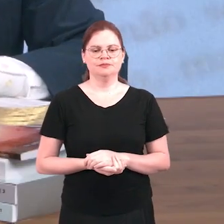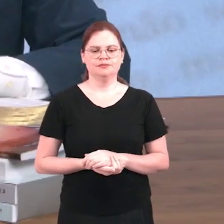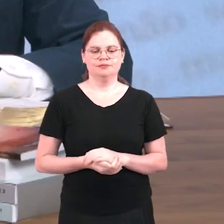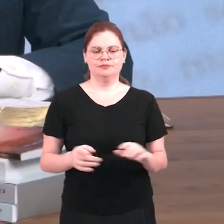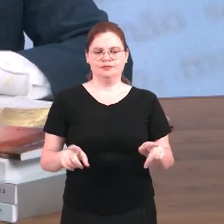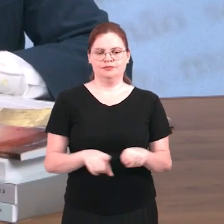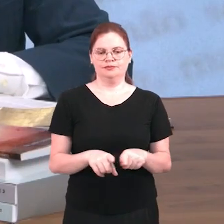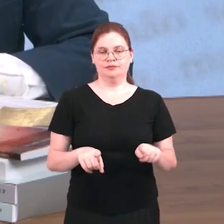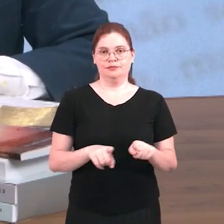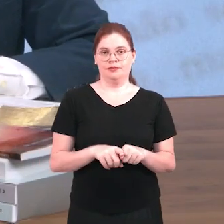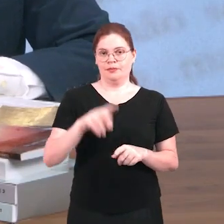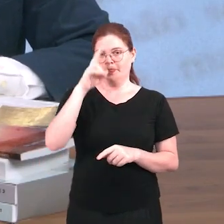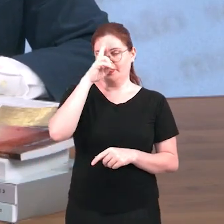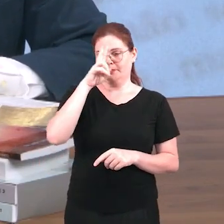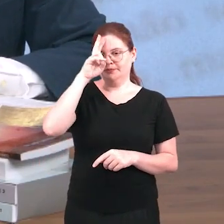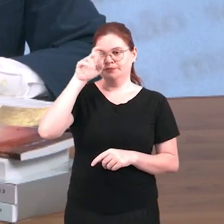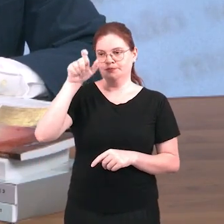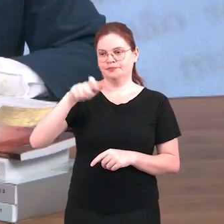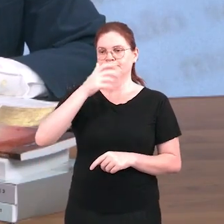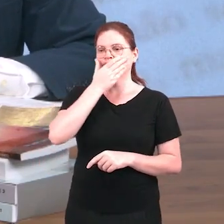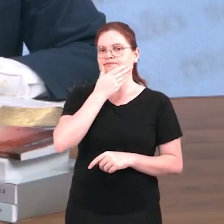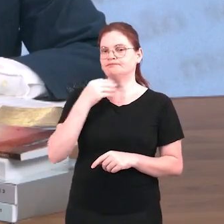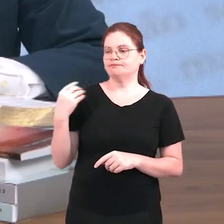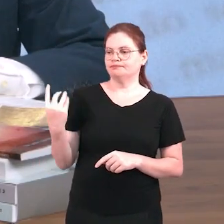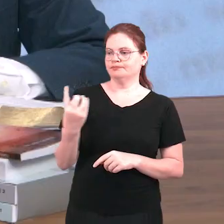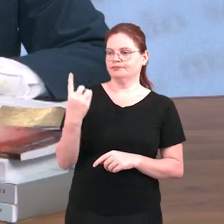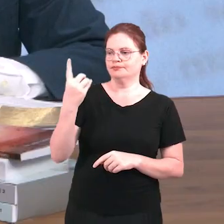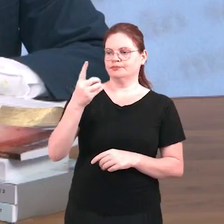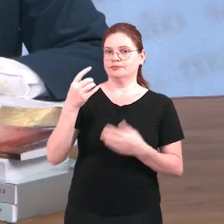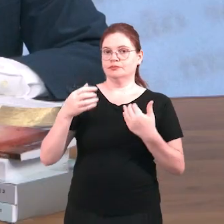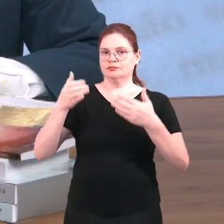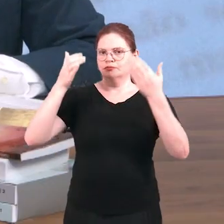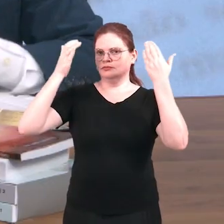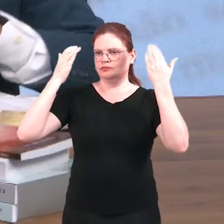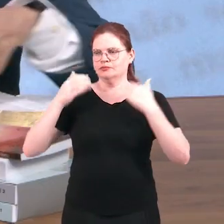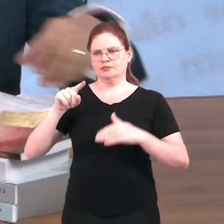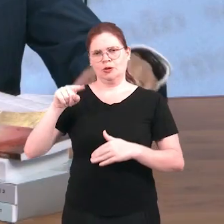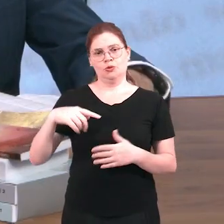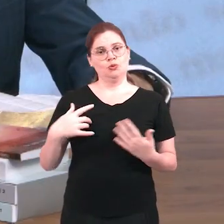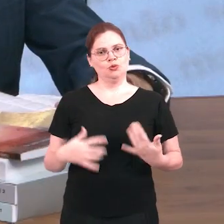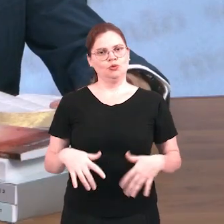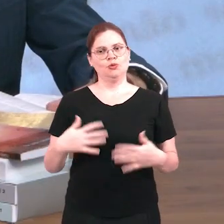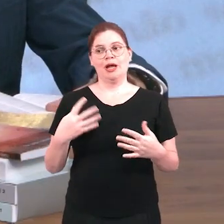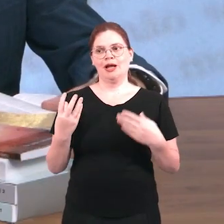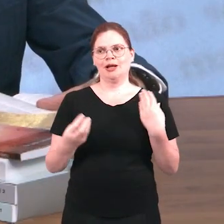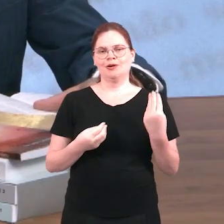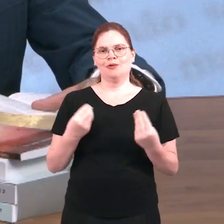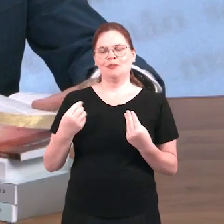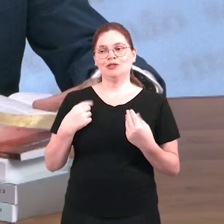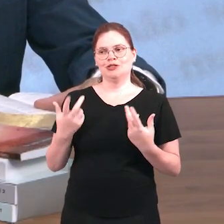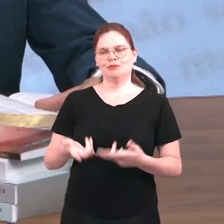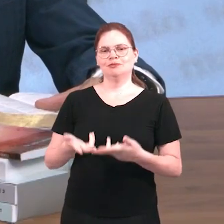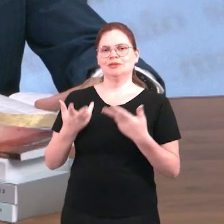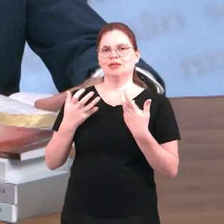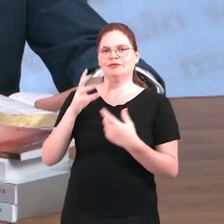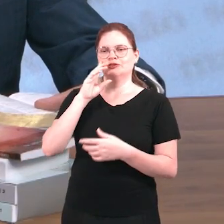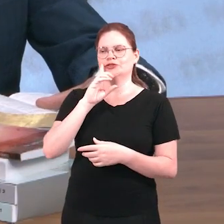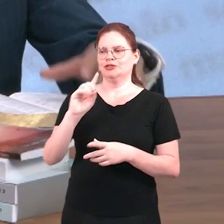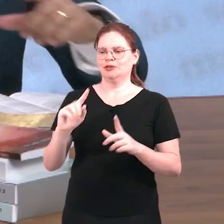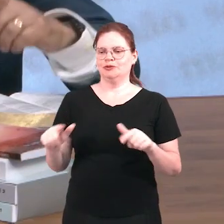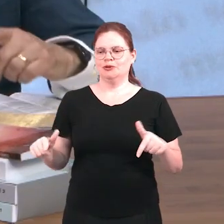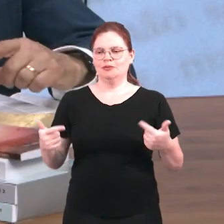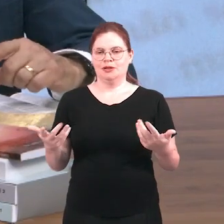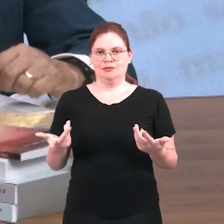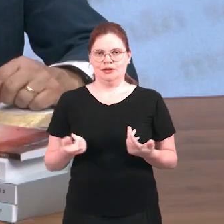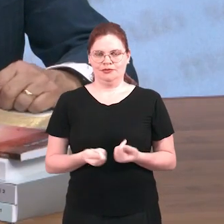A história do rei Davi é um dos grandes exemplos da operação maravilhosa de Deus.